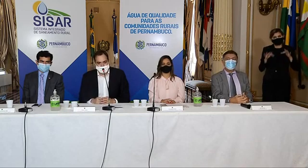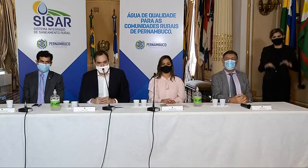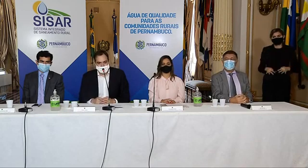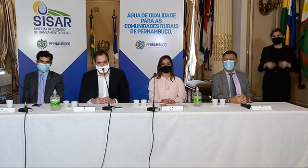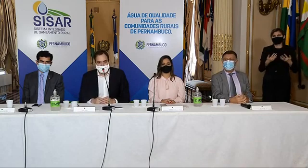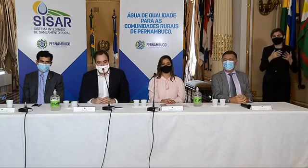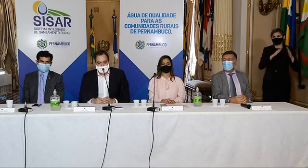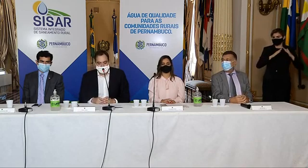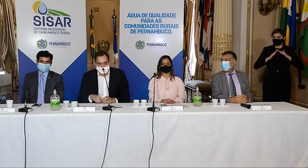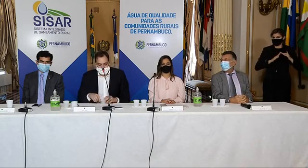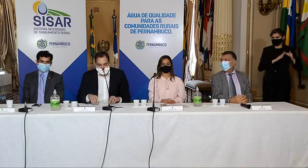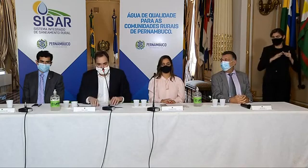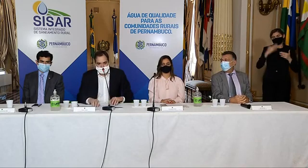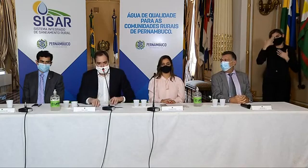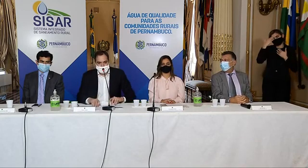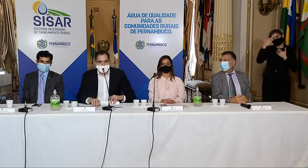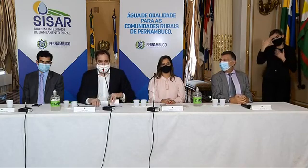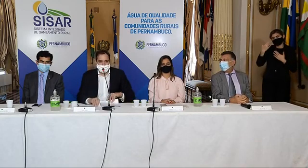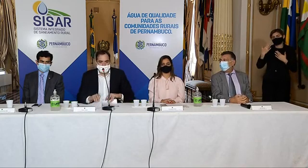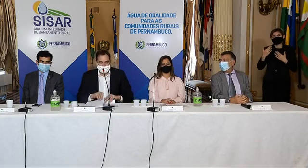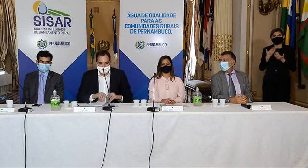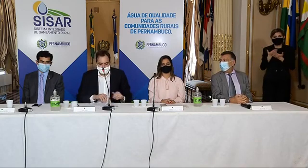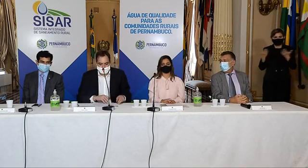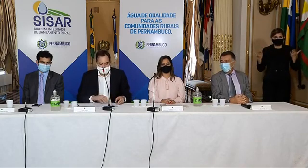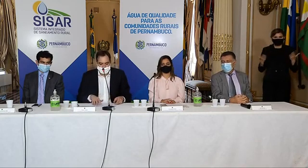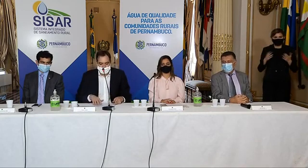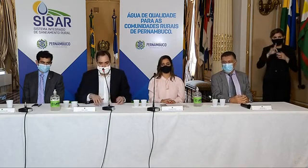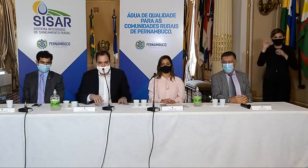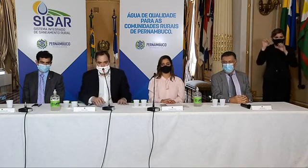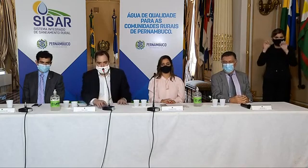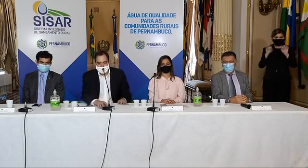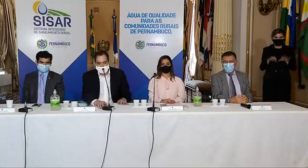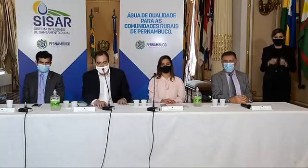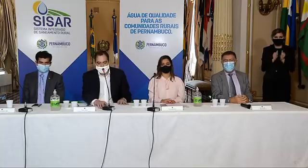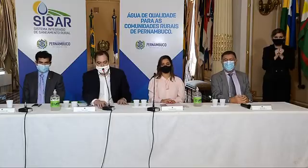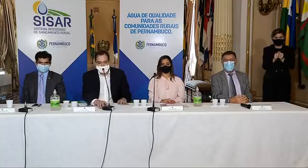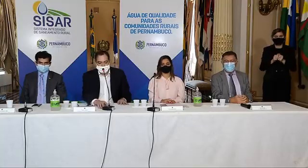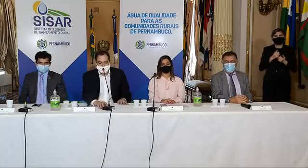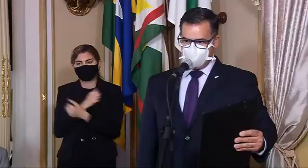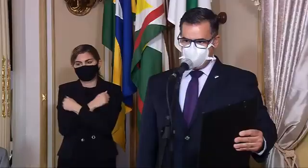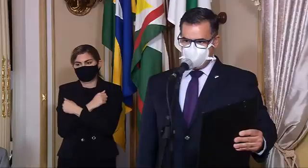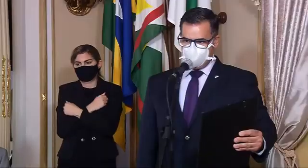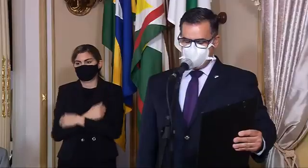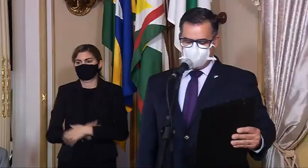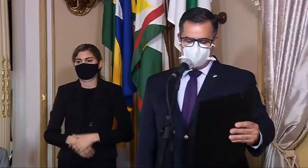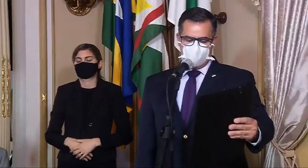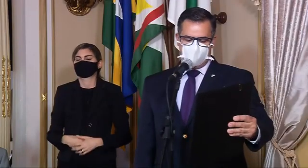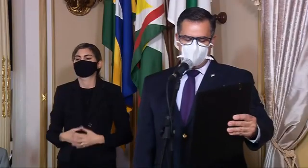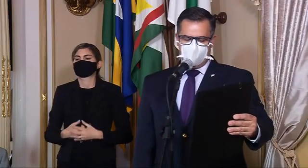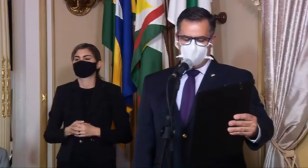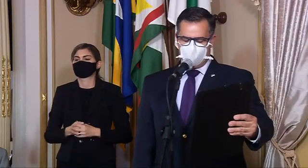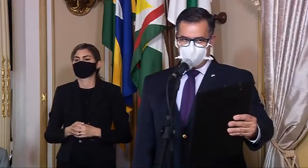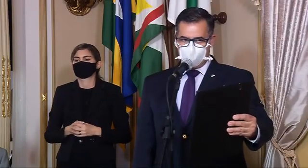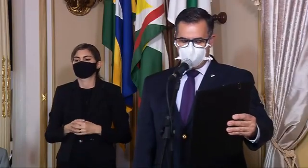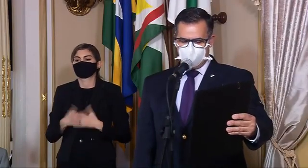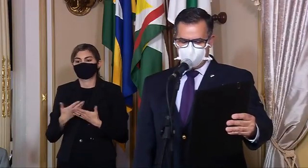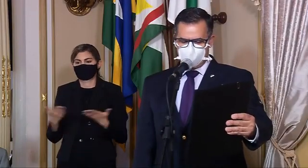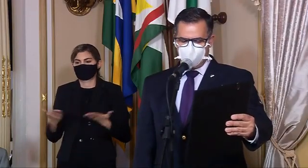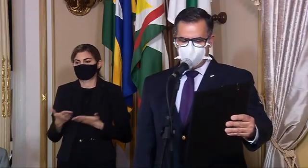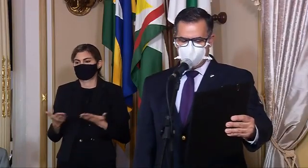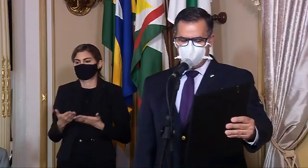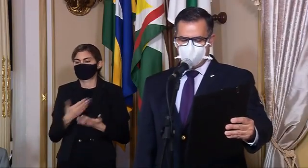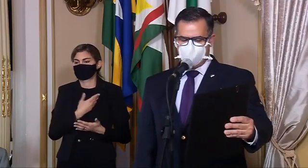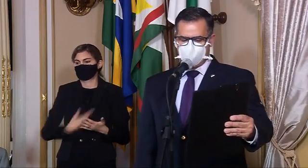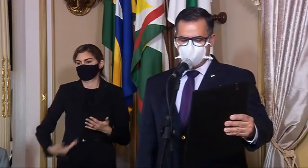na sua região Muito obrigado então a todos e que Deus nos acompanhe um grande abraço e